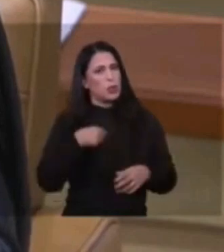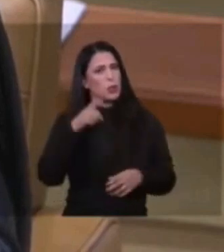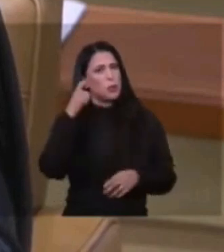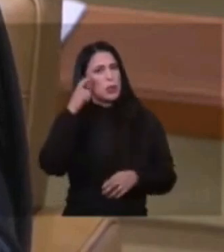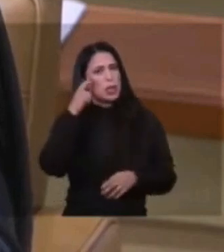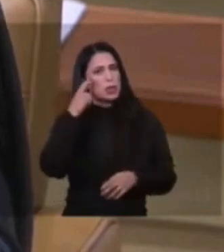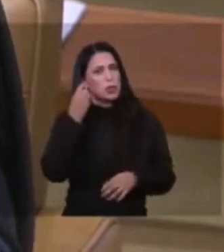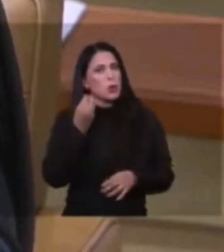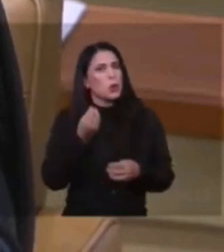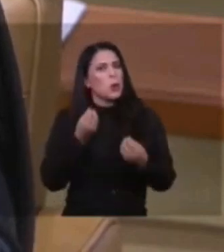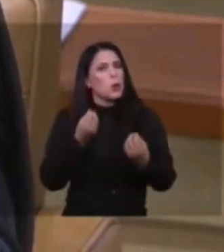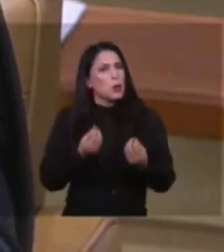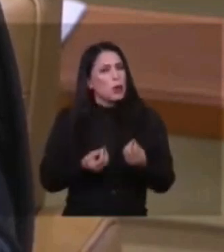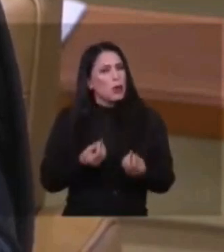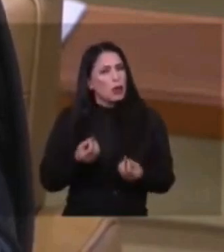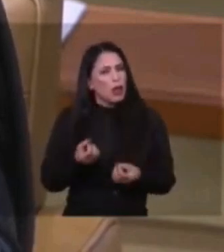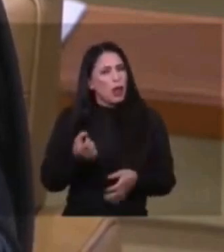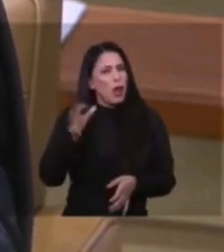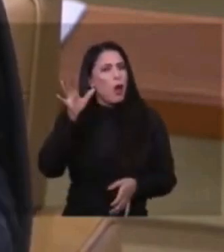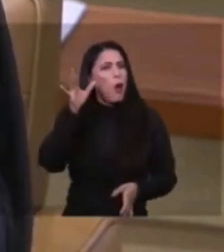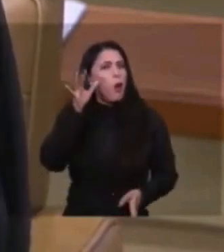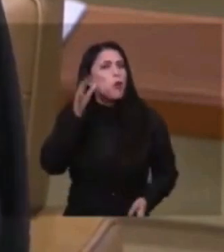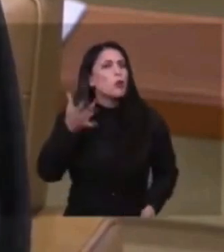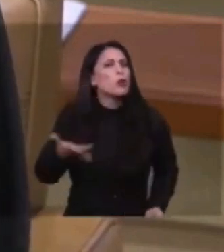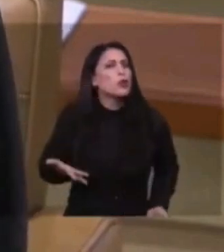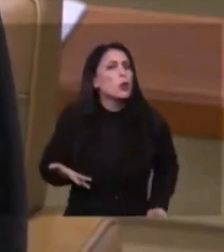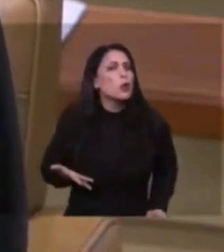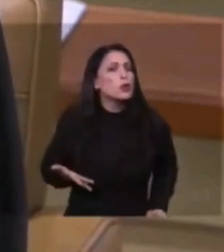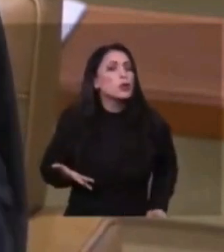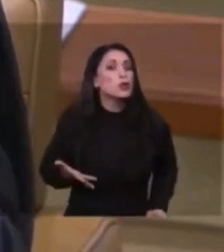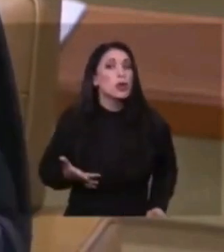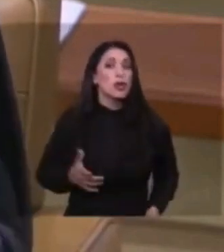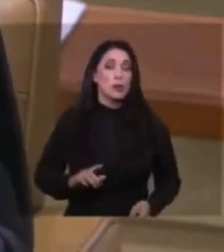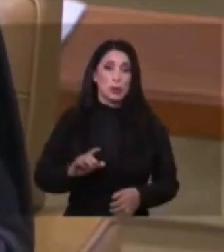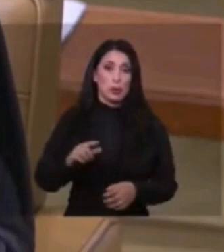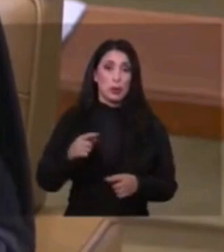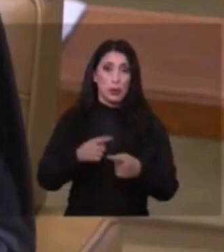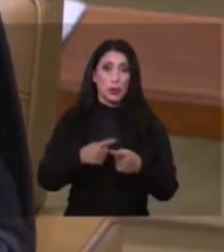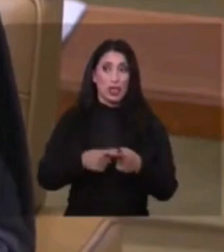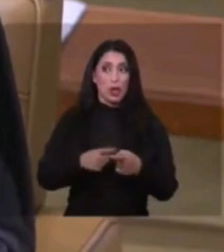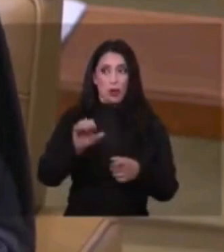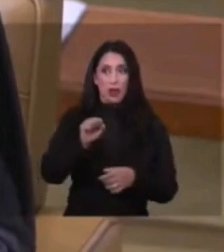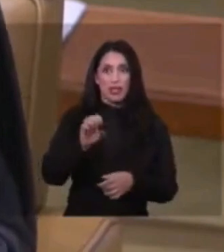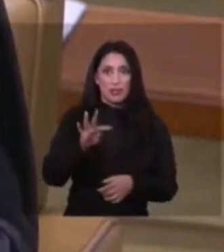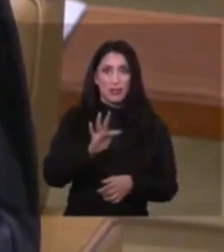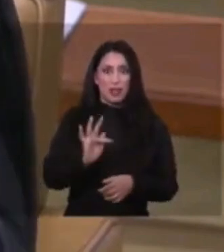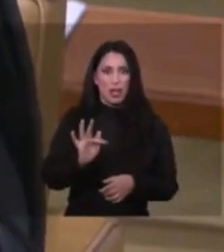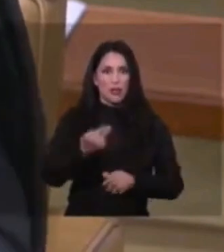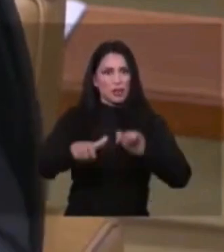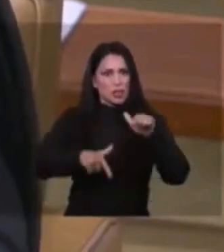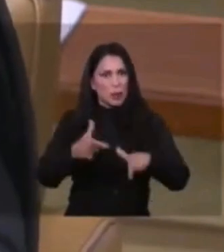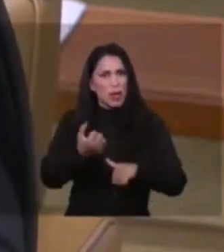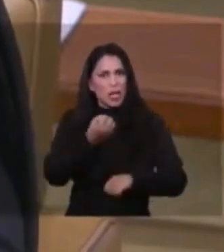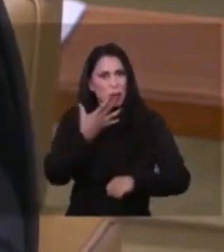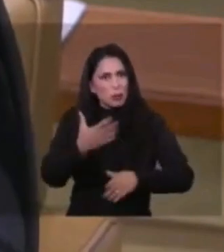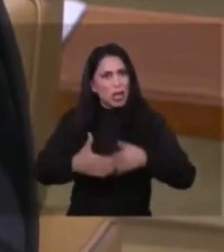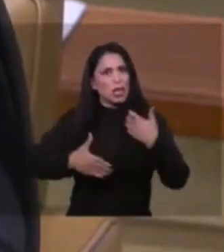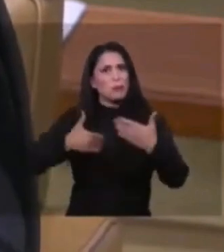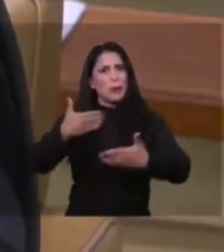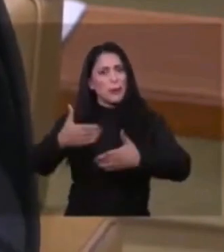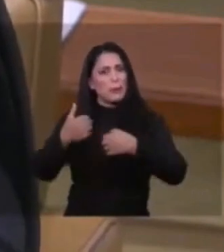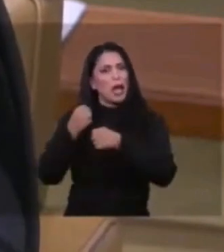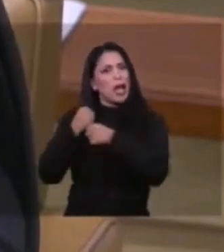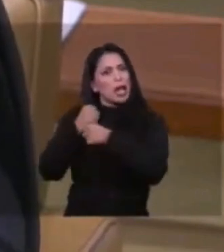curioso, quiçá irônico, que após os bons serviços prestados por esta Suprema Corte, no decorrer